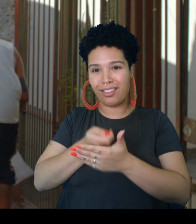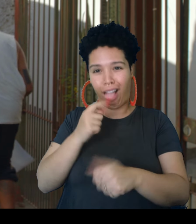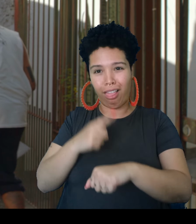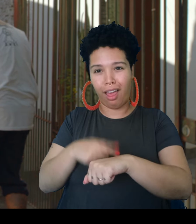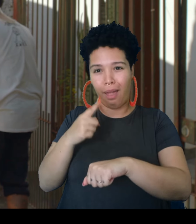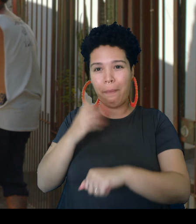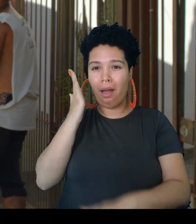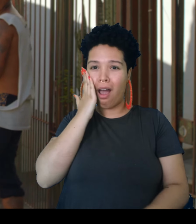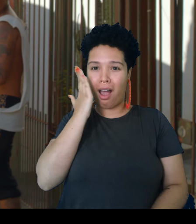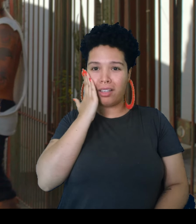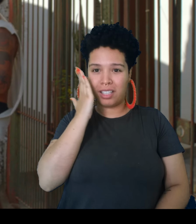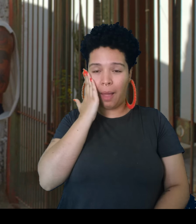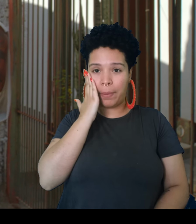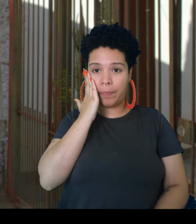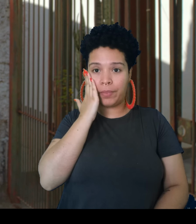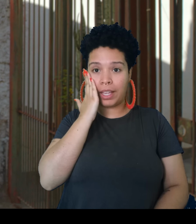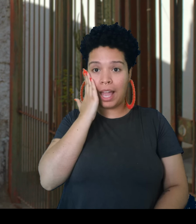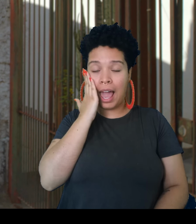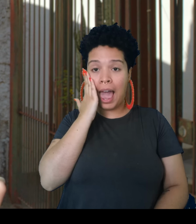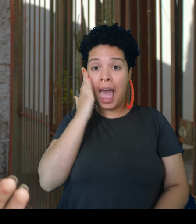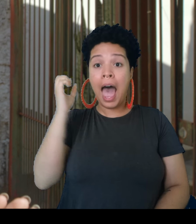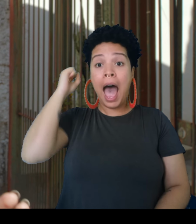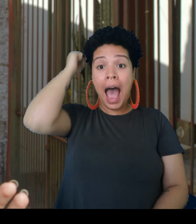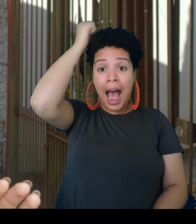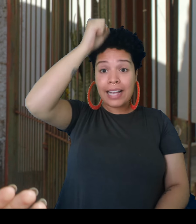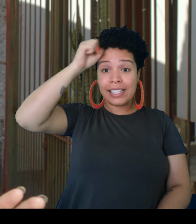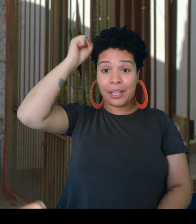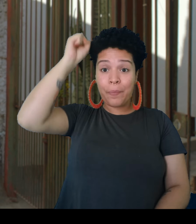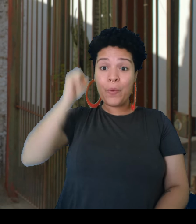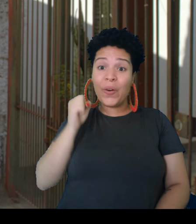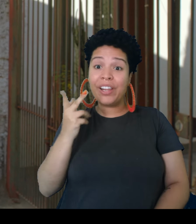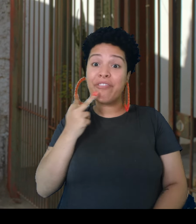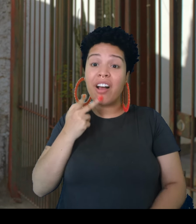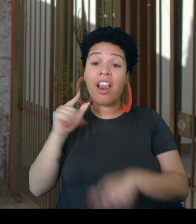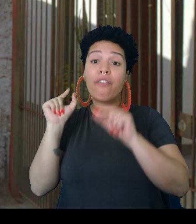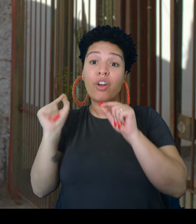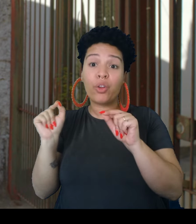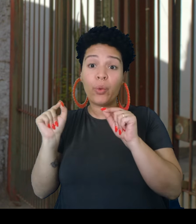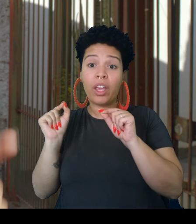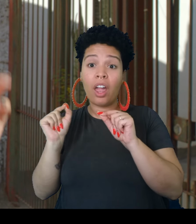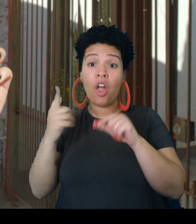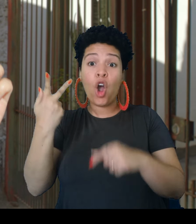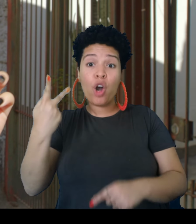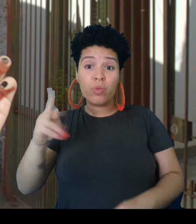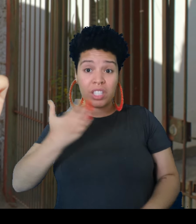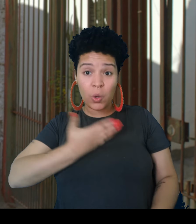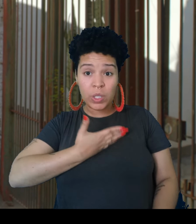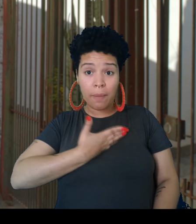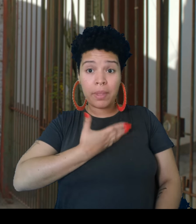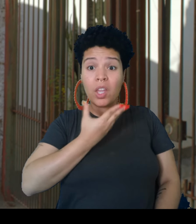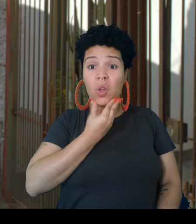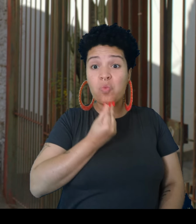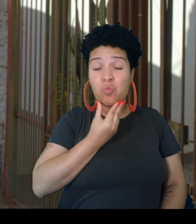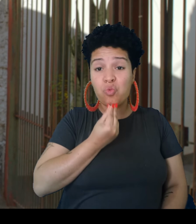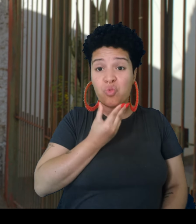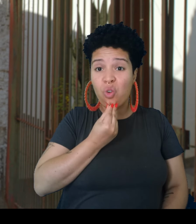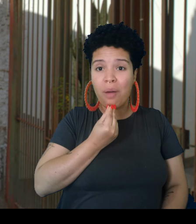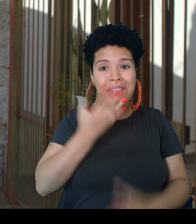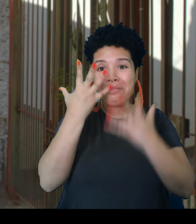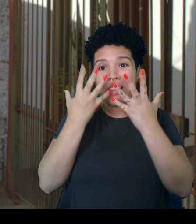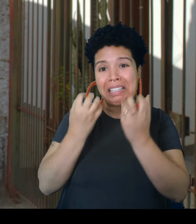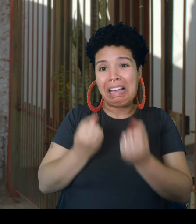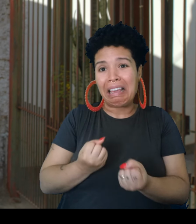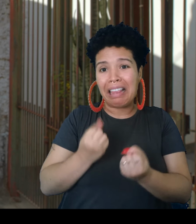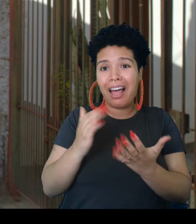Beauvoir, os seus colegas acadêmicos homens não aceitaram bem o livro porque ele atacava o ideal de machão francês. E até